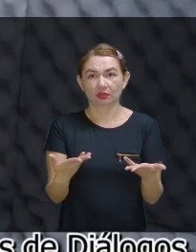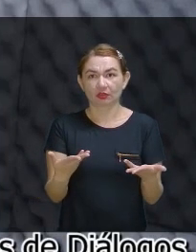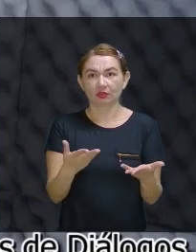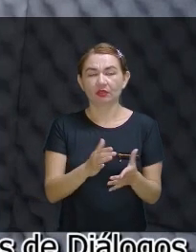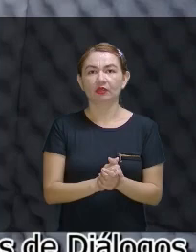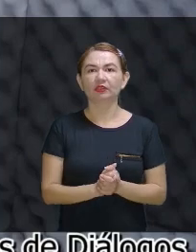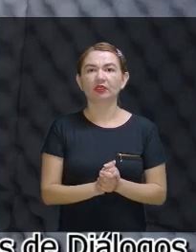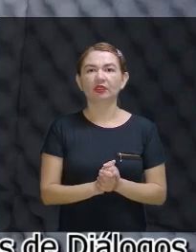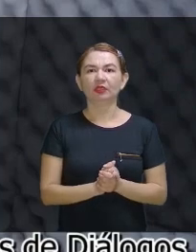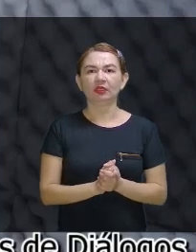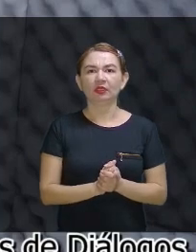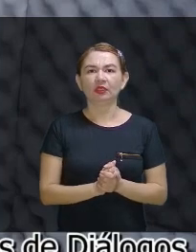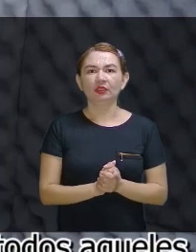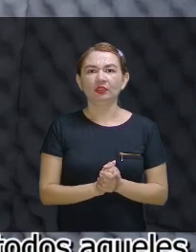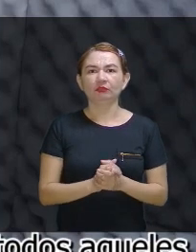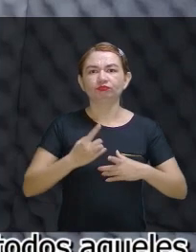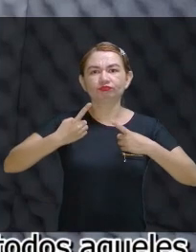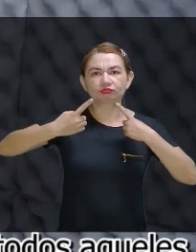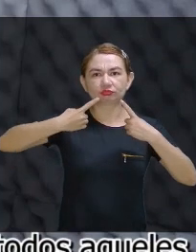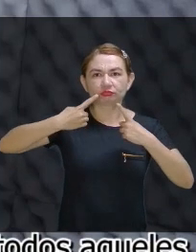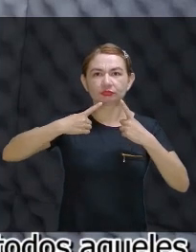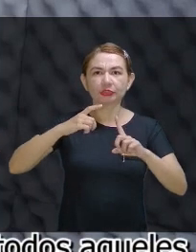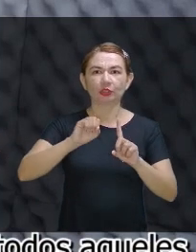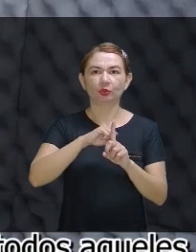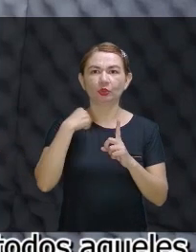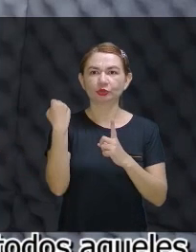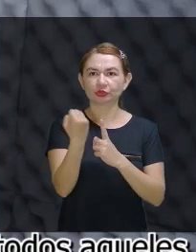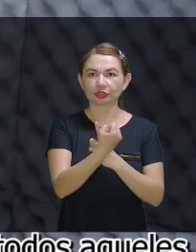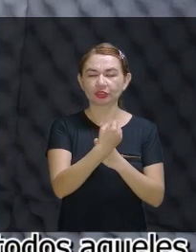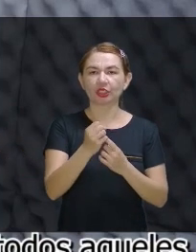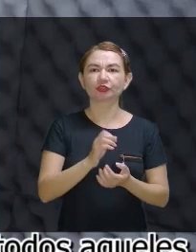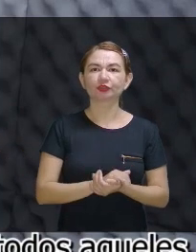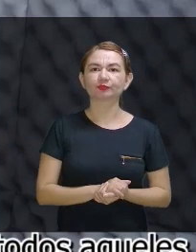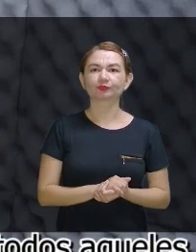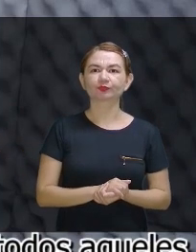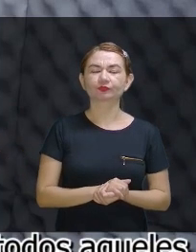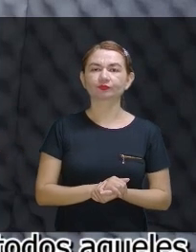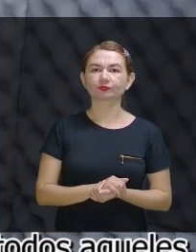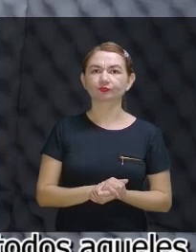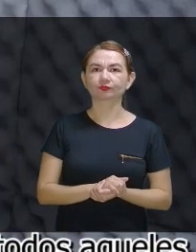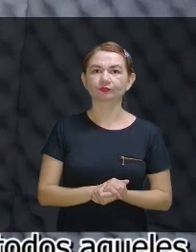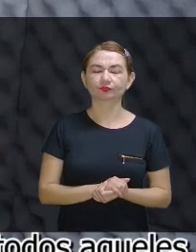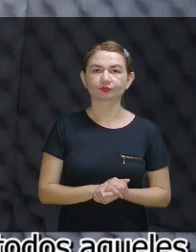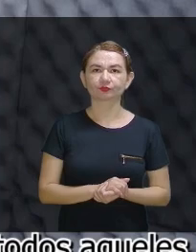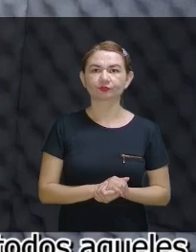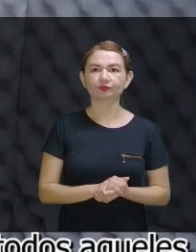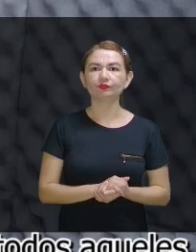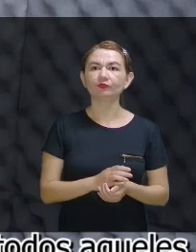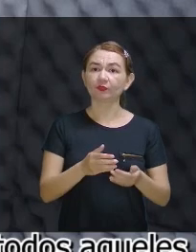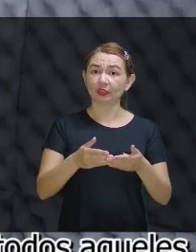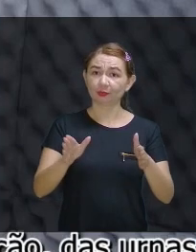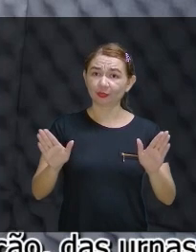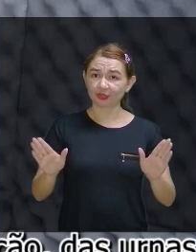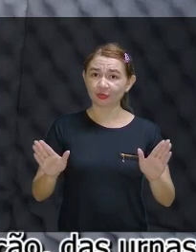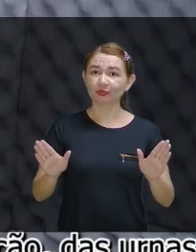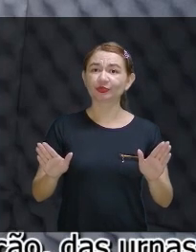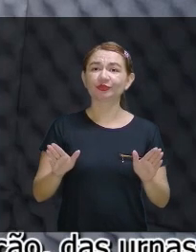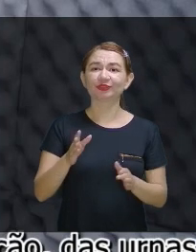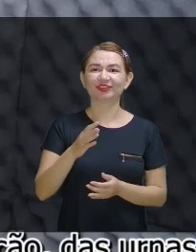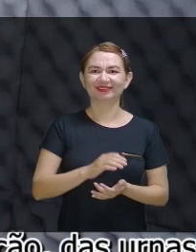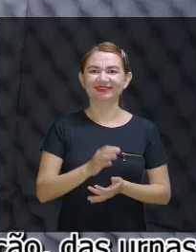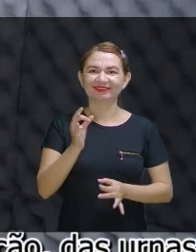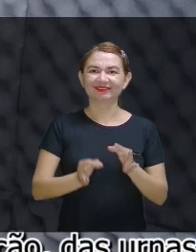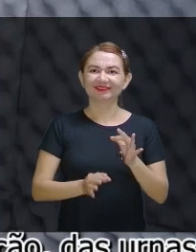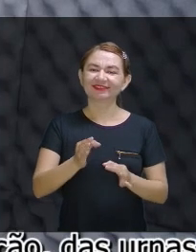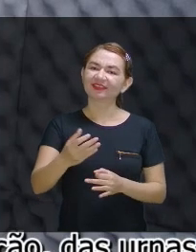evento, que chamamos de Diálogos com a Sociedade, e abrimos as portas do tribunal para que todos aqueles que quisessem